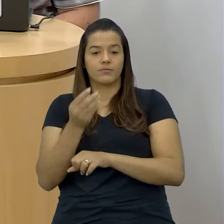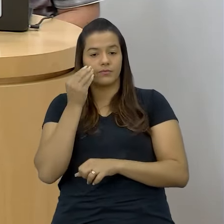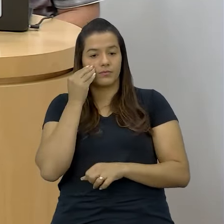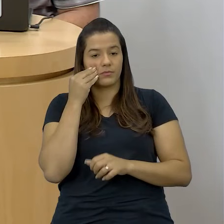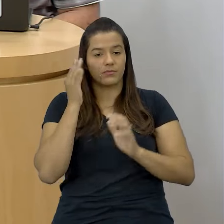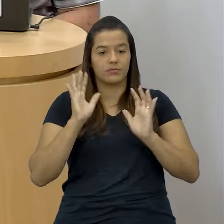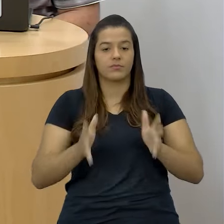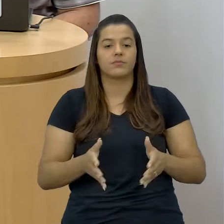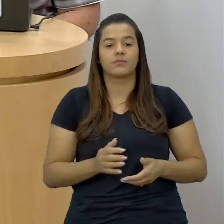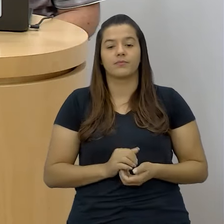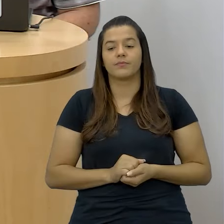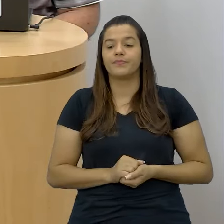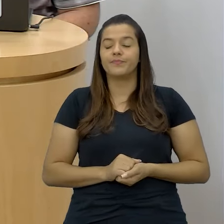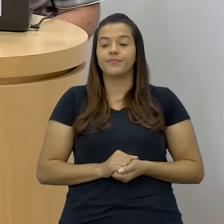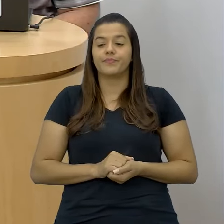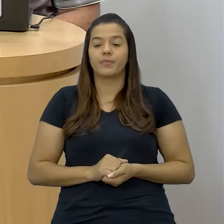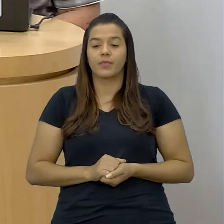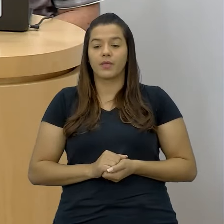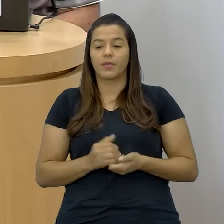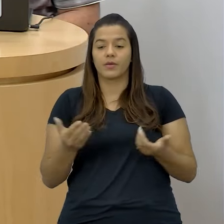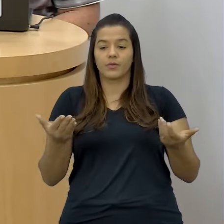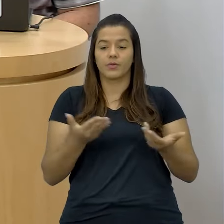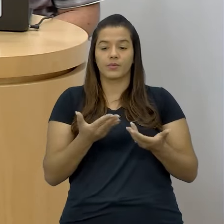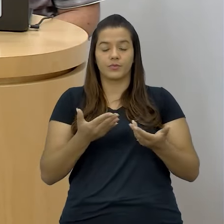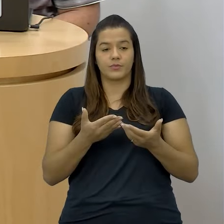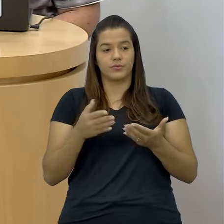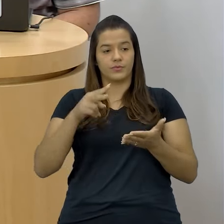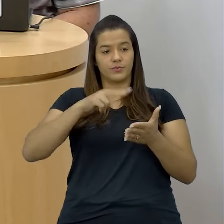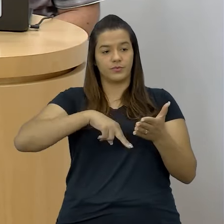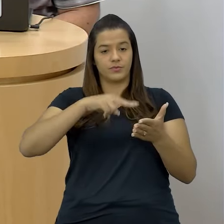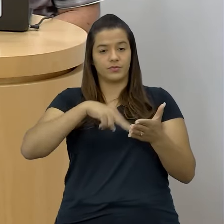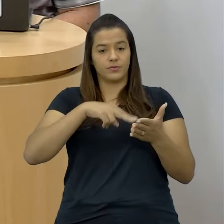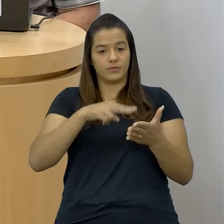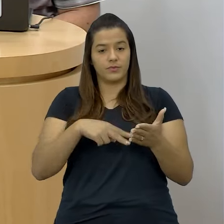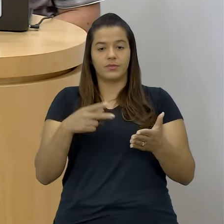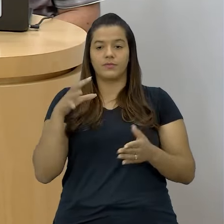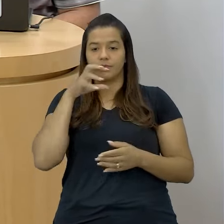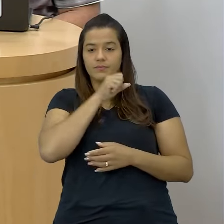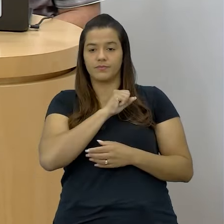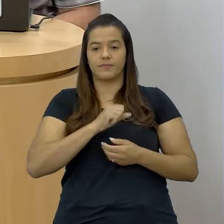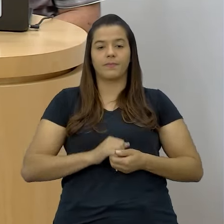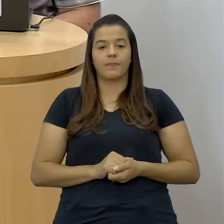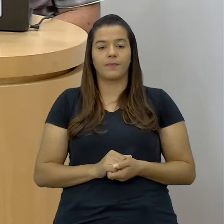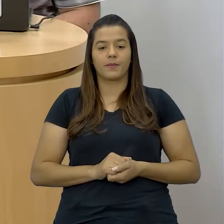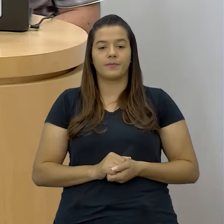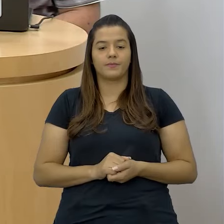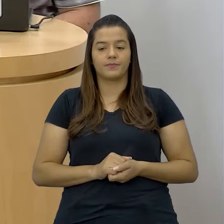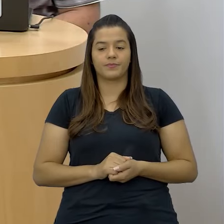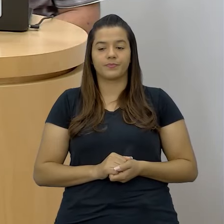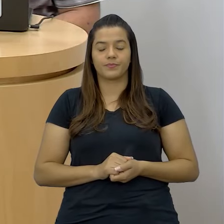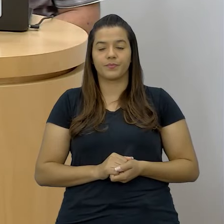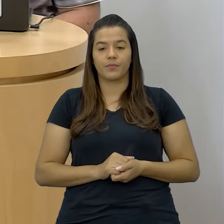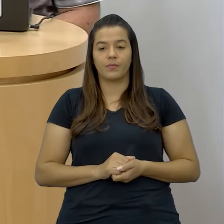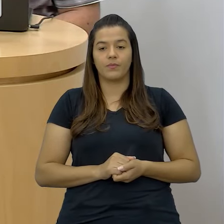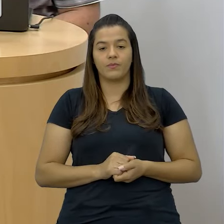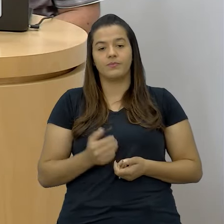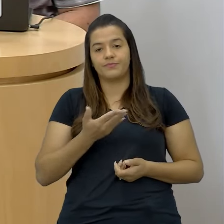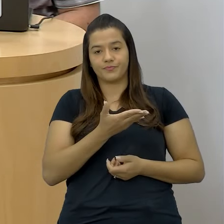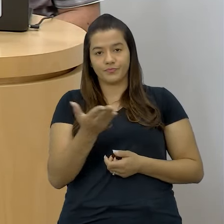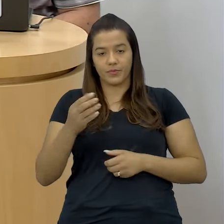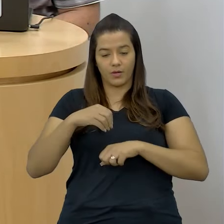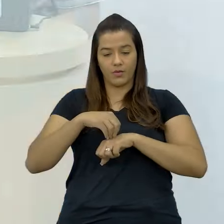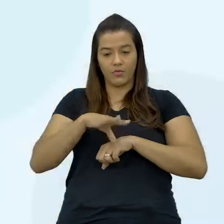Então, a gente vai ler, eu vou pedir para vocês acompanharem, é rapidinho. Então, vamos lá. Sugerimos que em uma roda